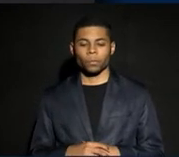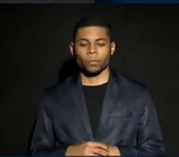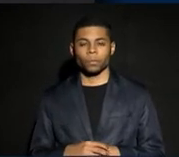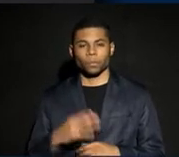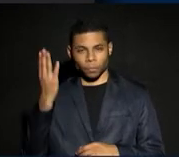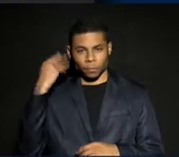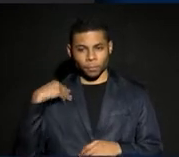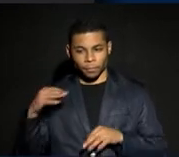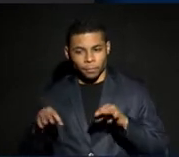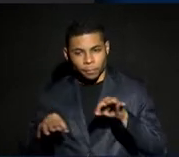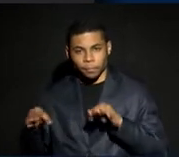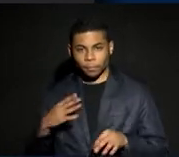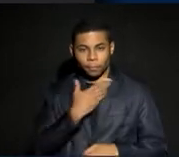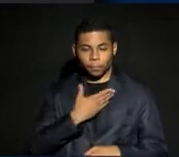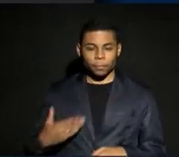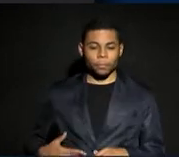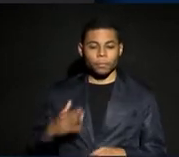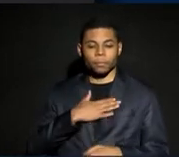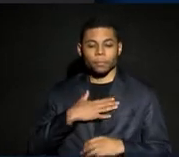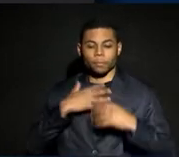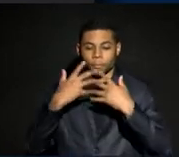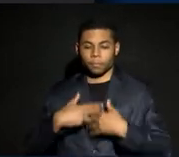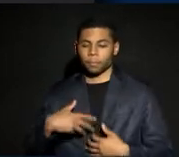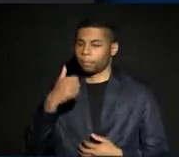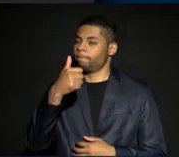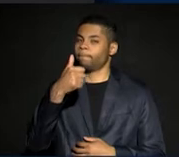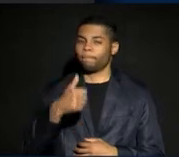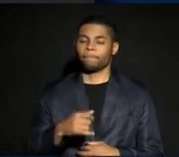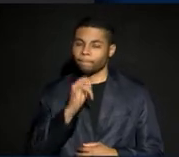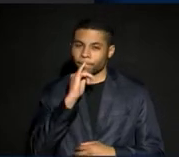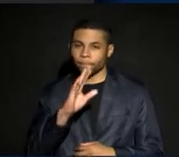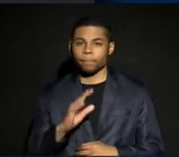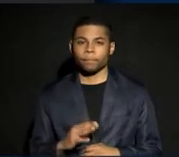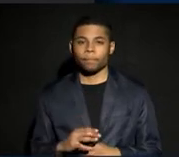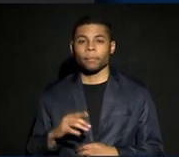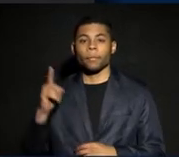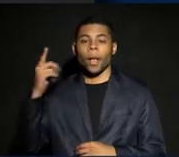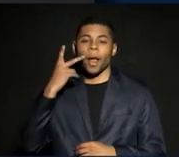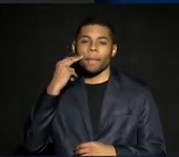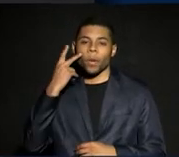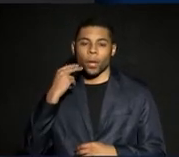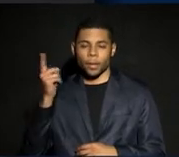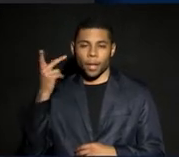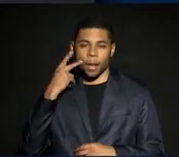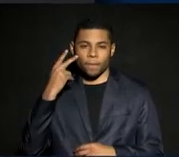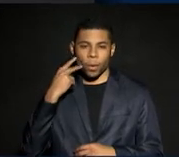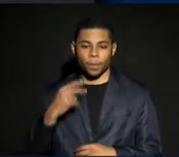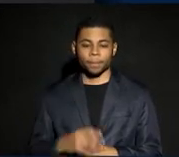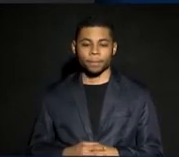coloquei no meu plano de governo uma coisa que funciona muito bem. Por exemplo, na Califórnia,